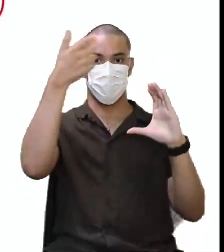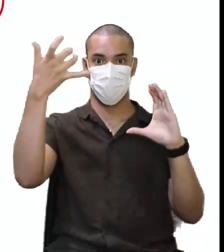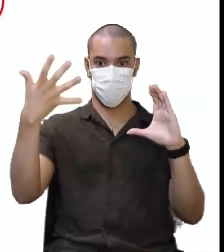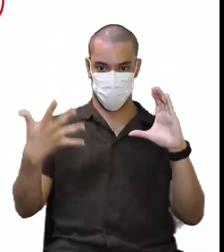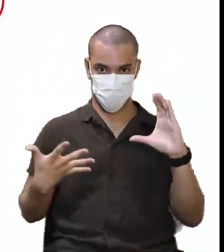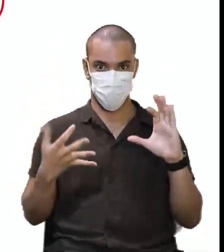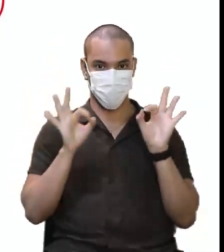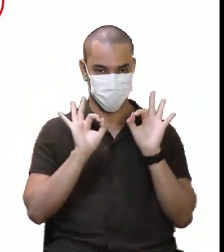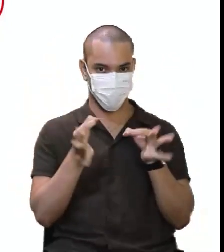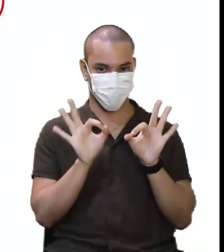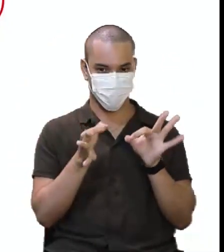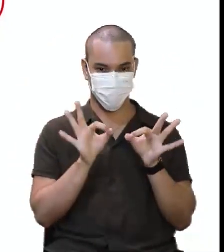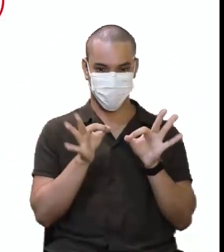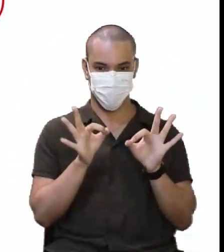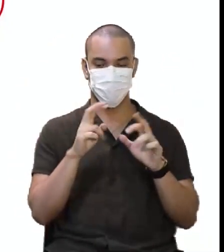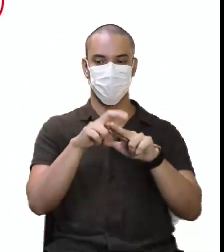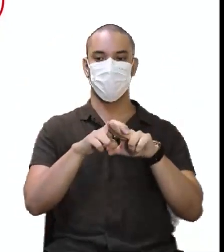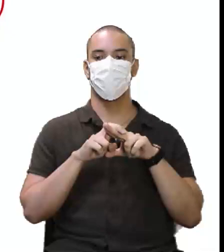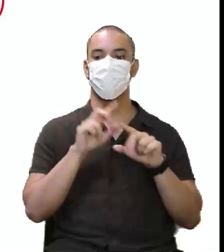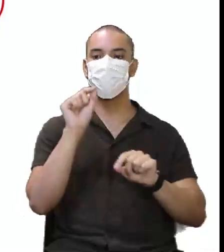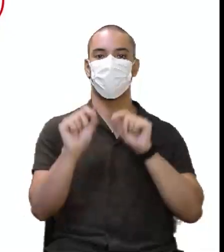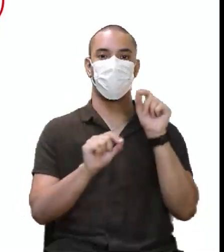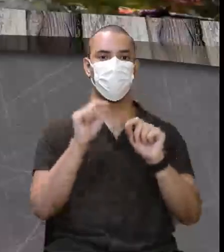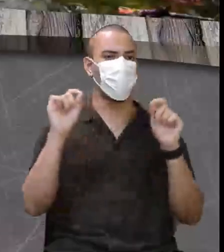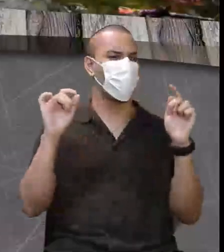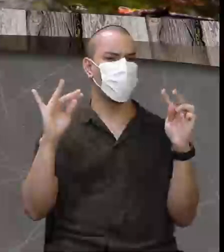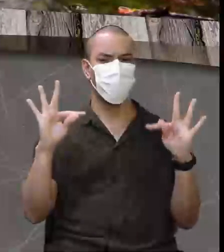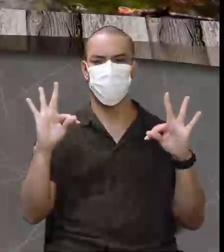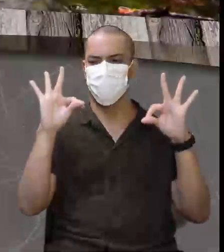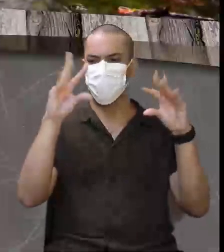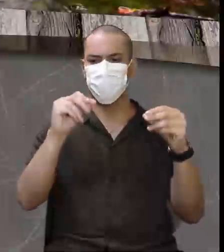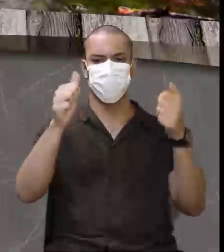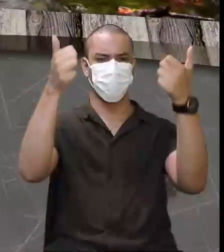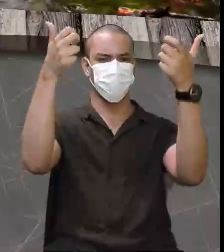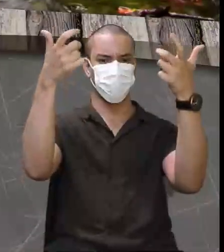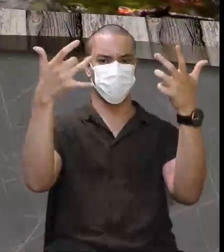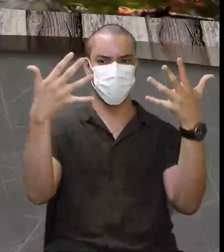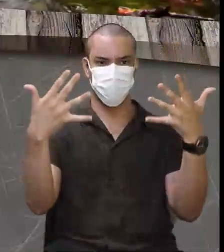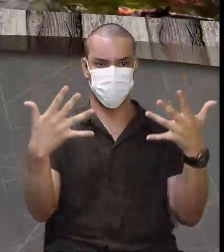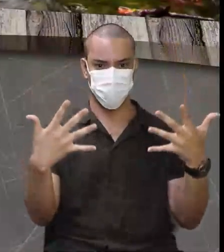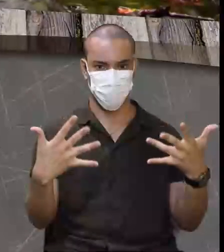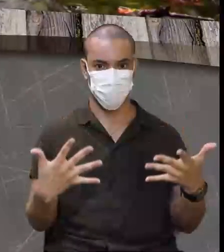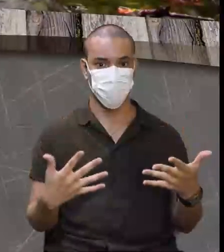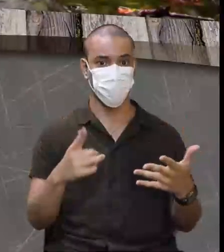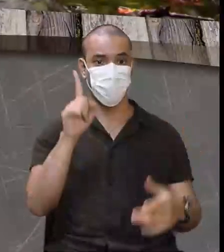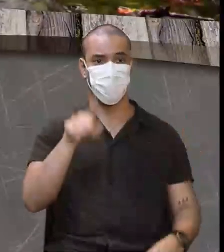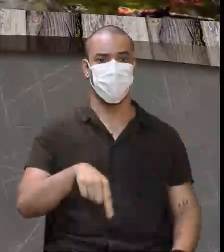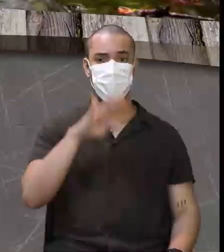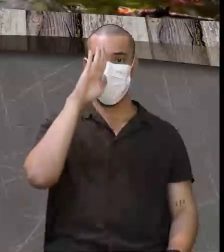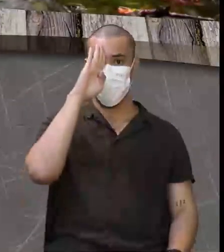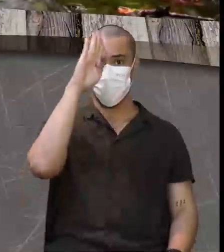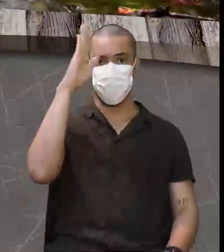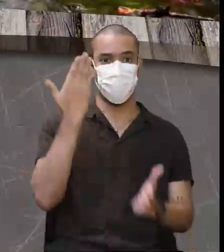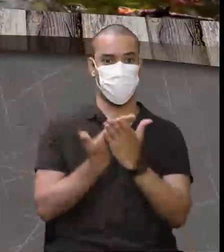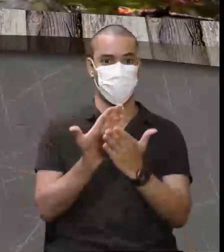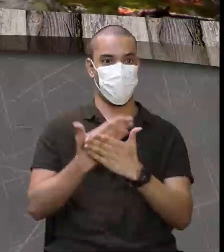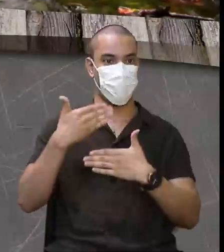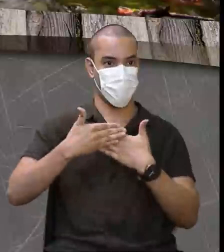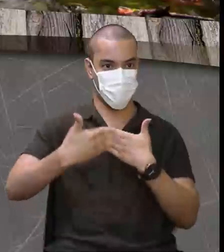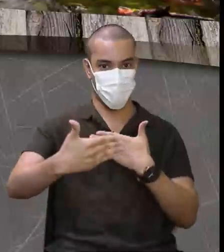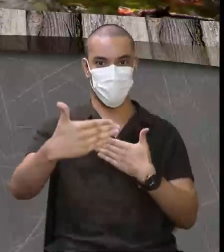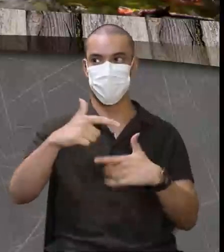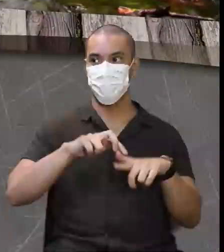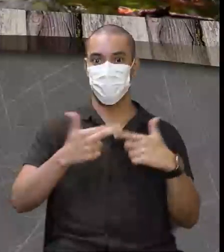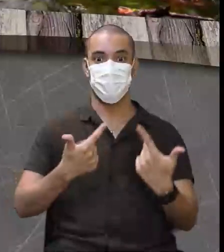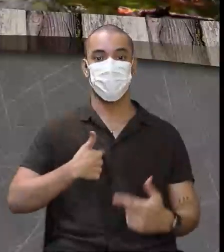características. Certinho, galera? Então, olha só. Todos esses conceitos aqui para mim, todos esses conceitos são essenciais para a nossa próxima aula e eu tenho certeza